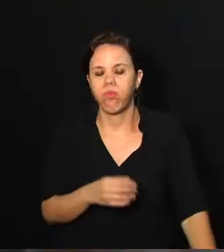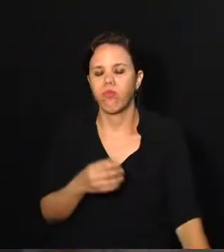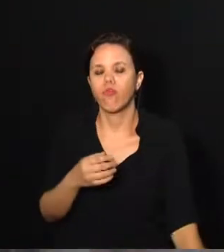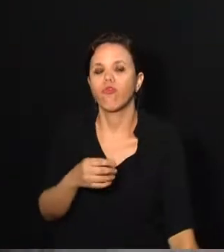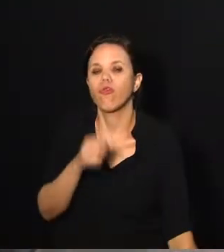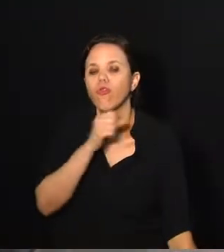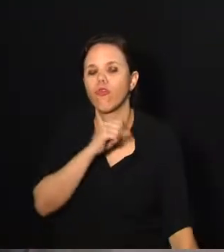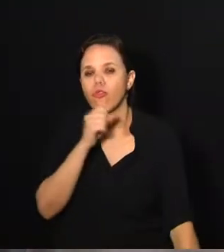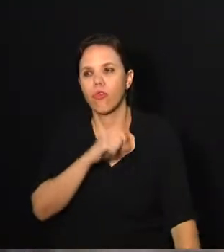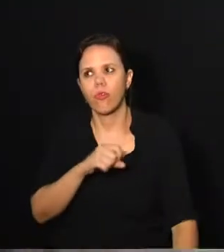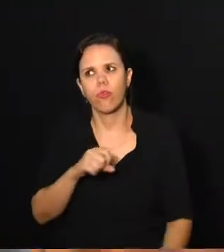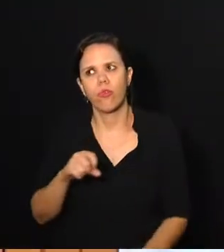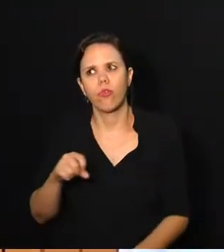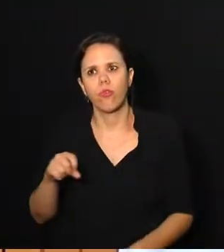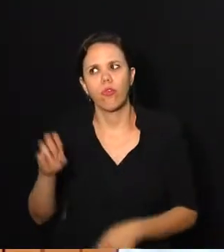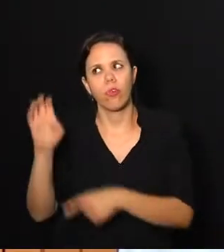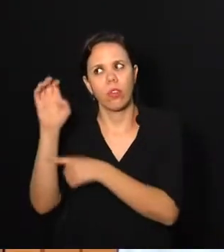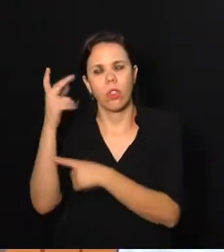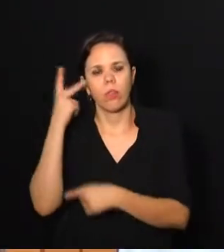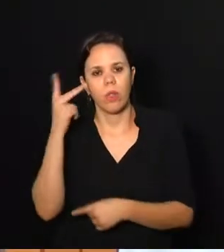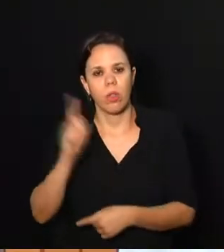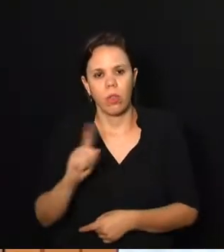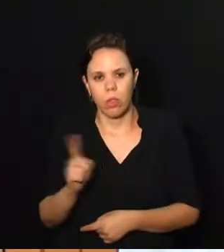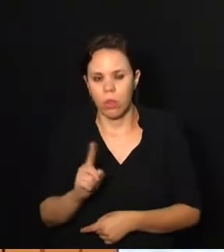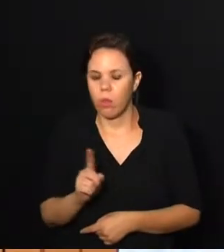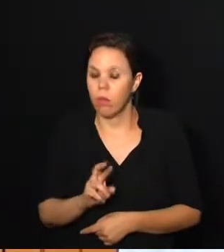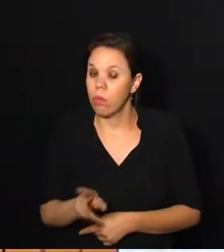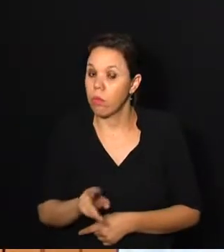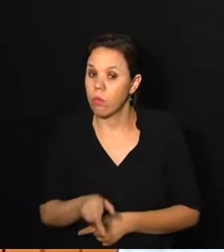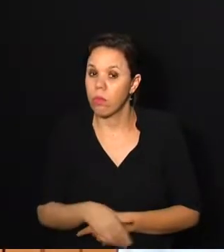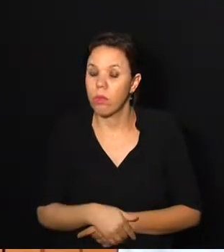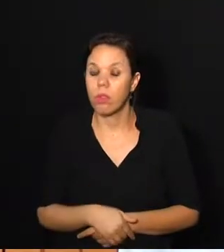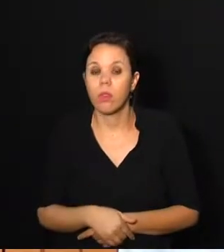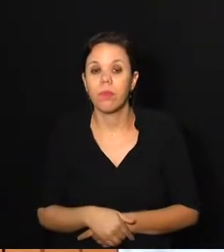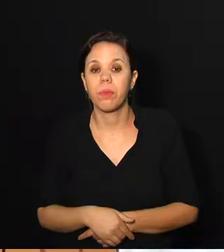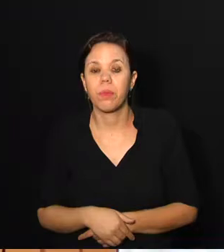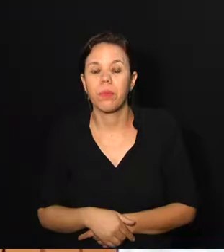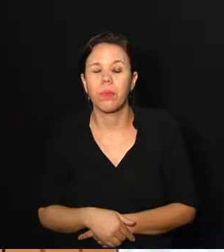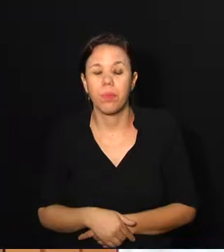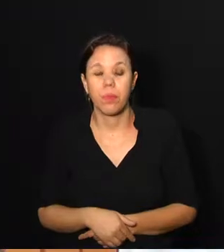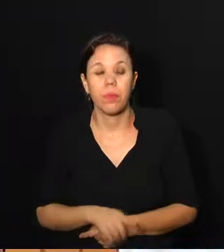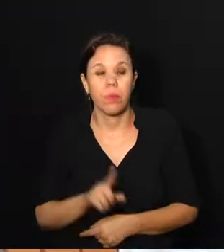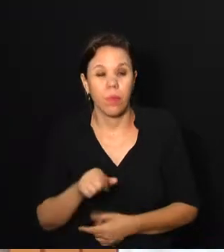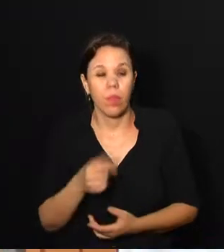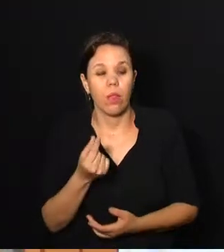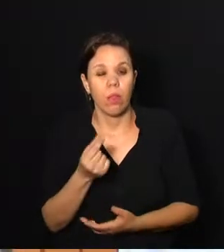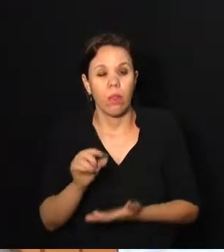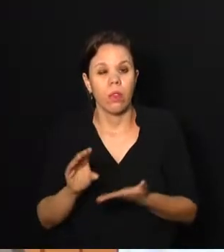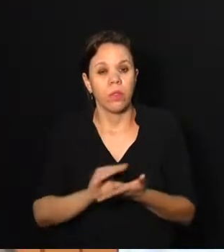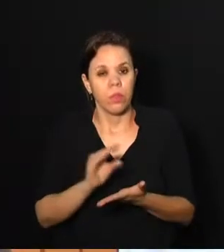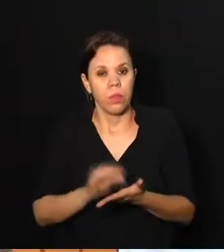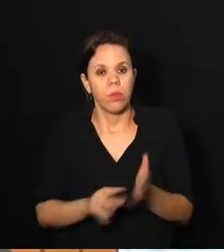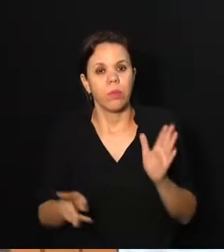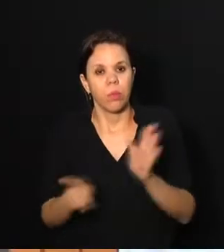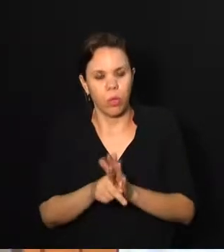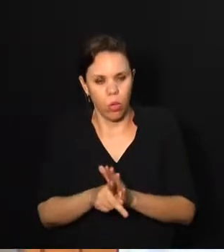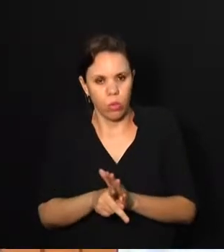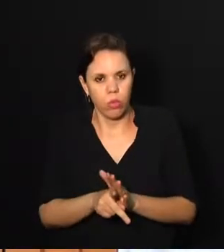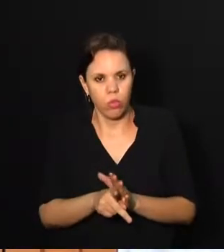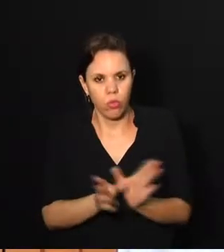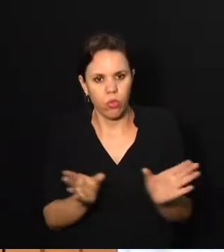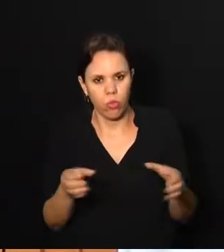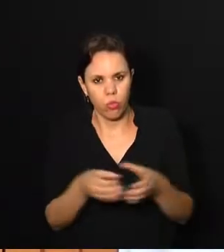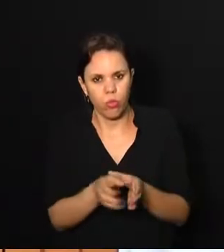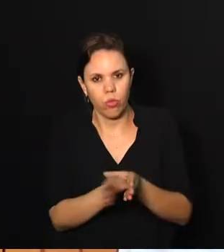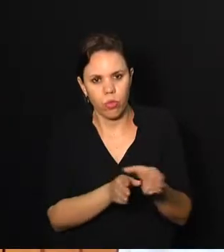São Paulo, não veio do Estado de São Paulo. O dinheiro, né, como foi dito aqui, é um recurso do próprio Conselho do Idoso, que nós